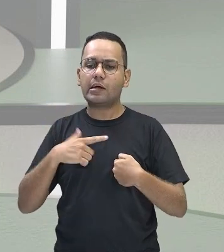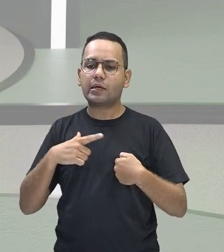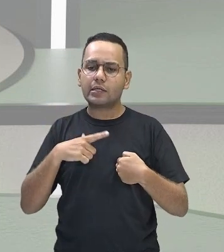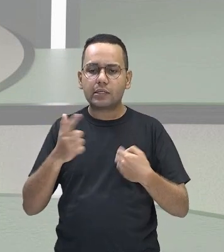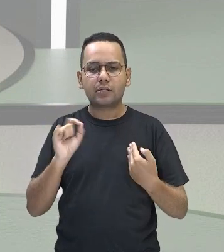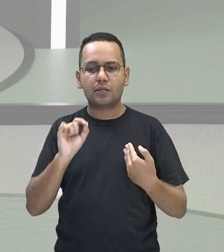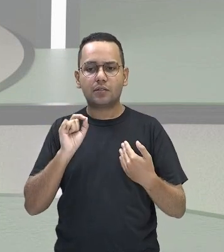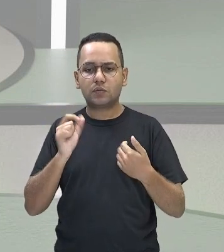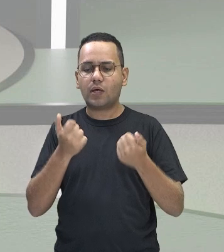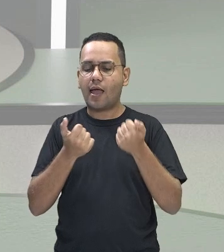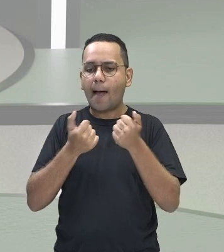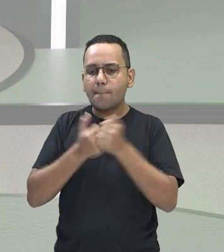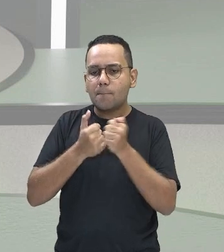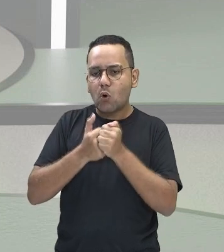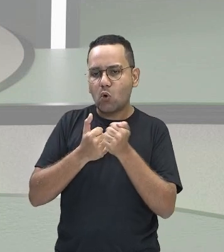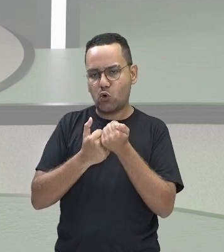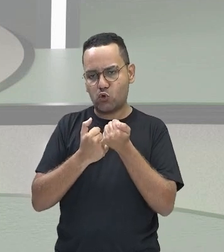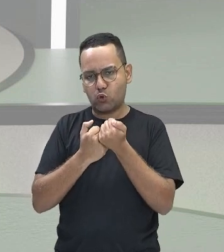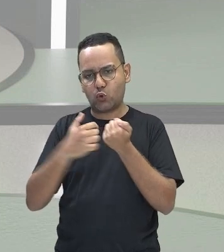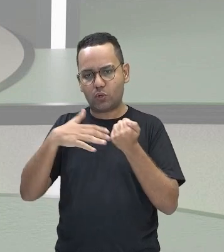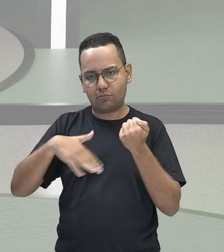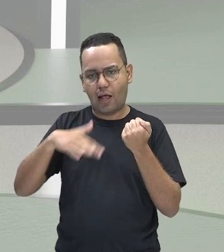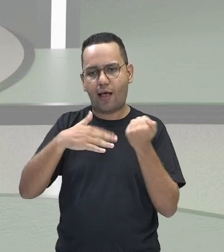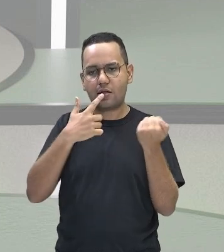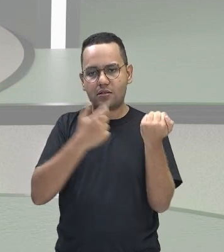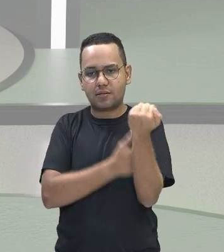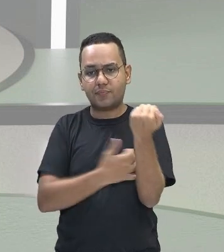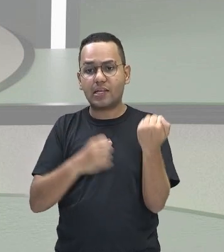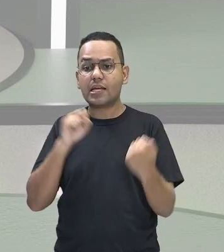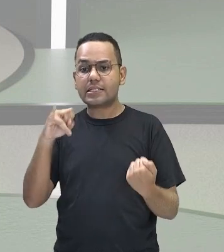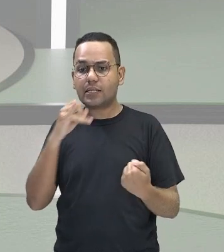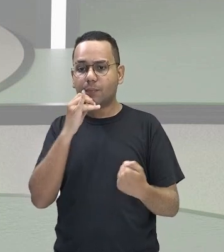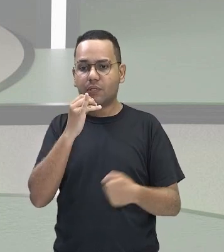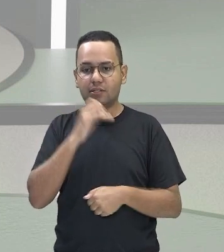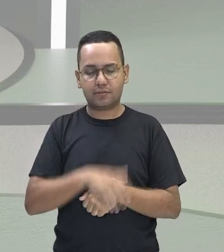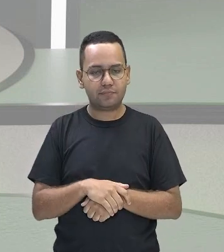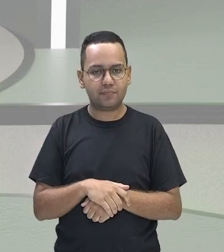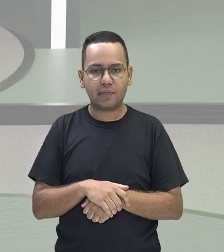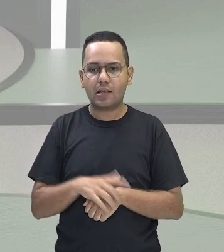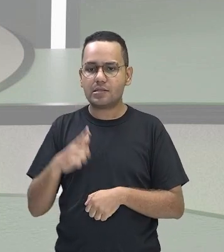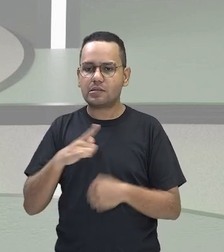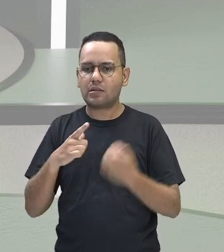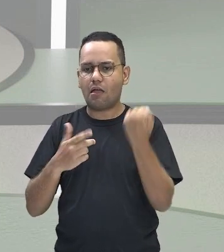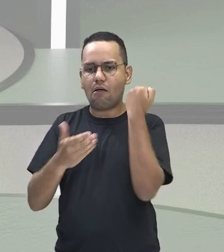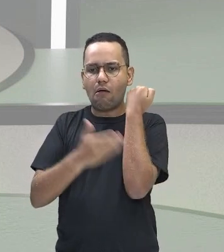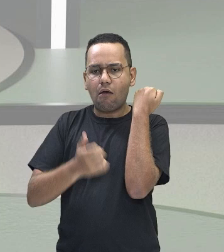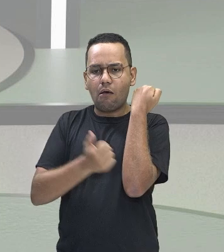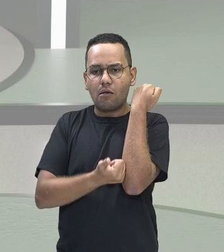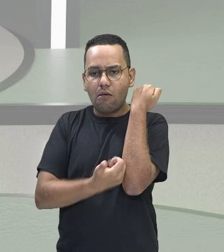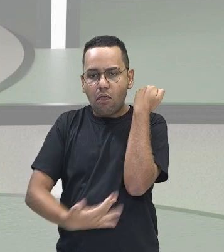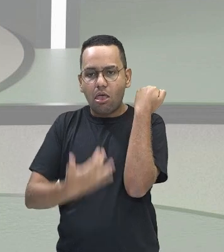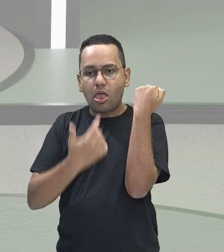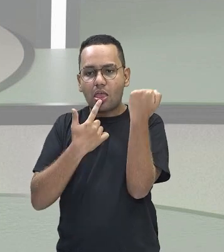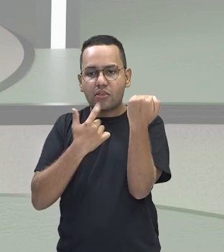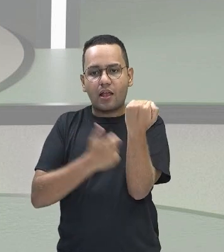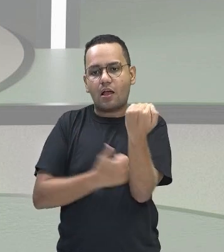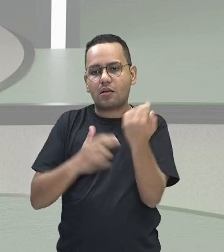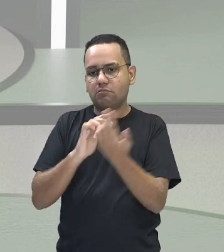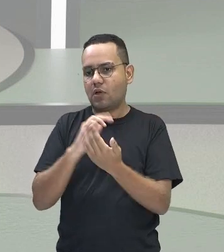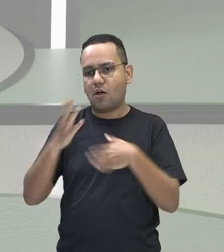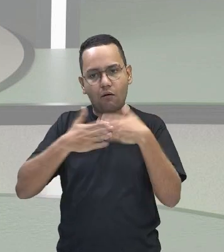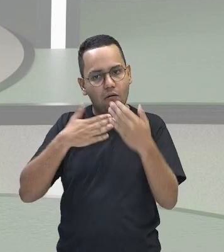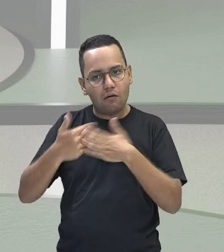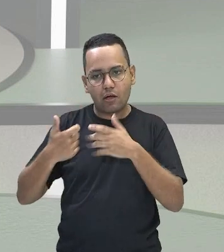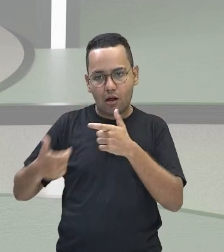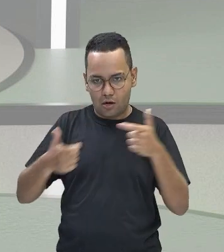gente sofre um ferimento, toda vez que acontece uma situação, né, que cria ali um ferimento na nossa pele, interno ou externamente, as